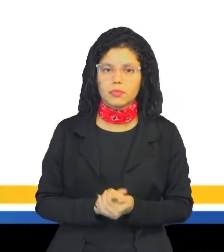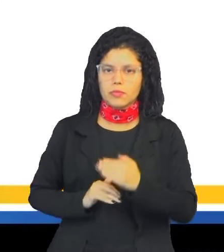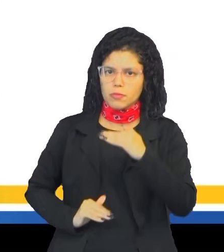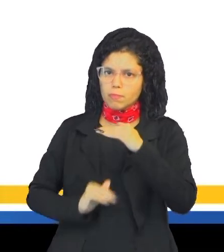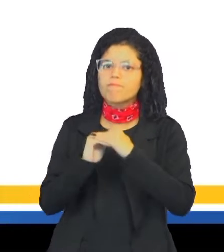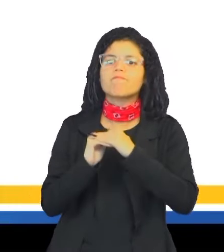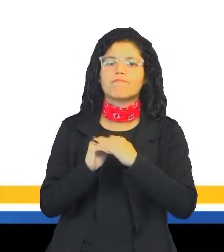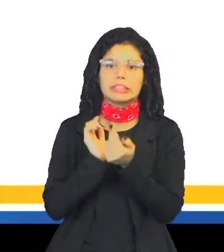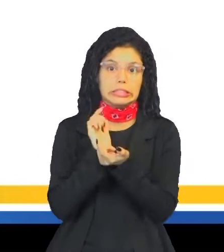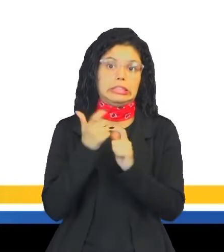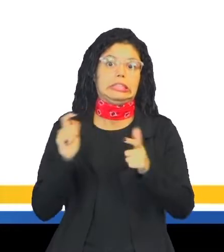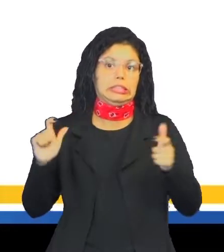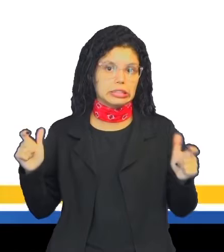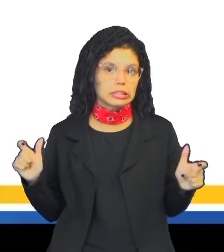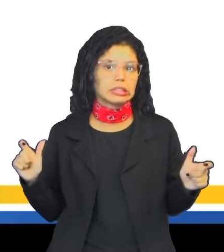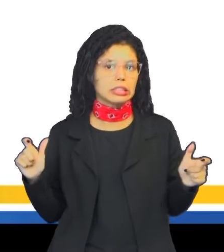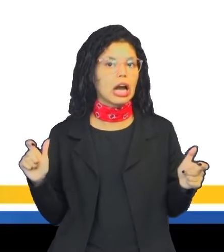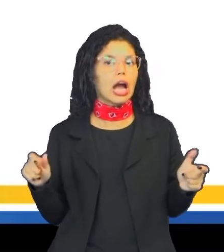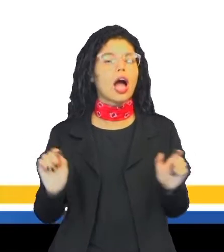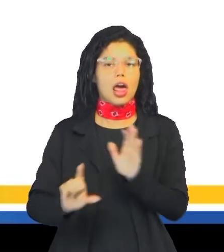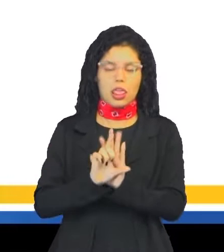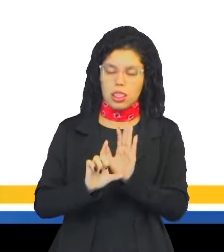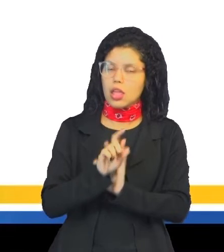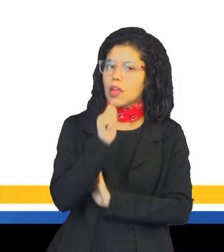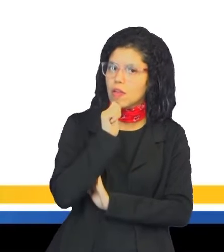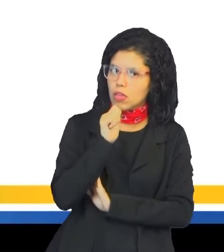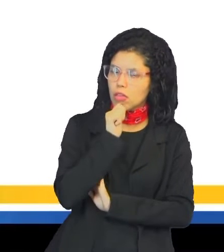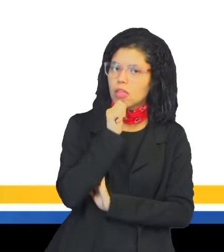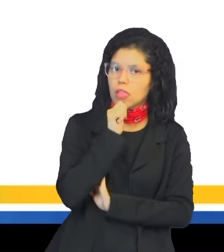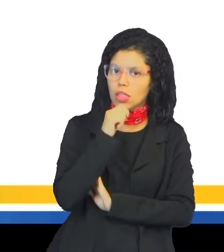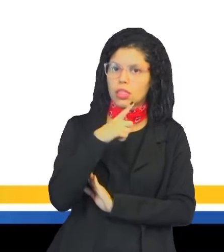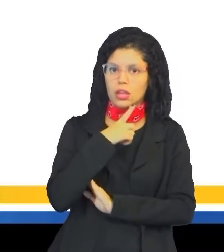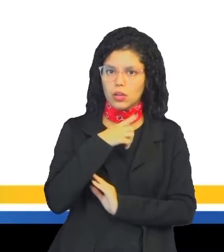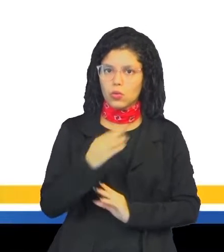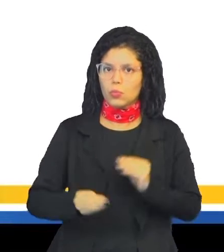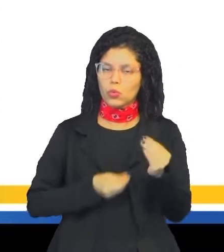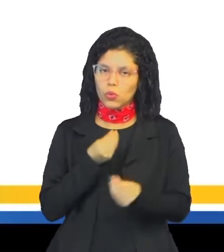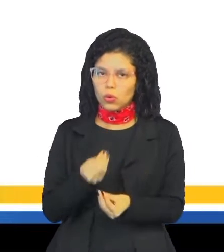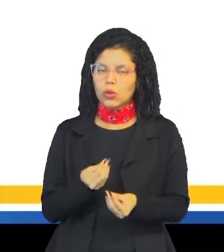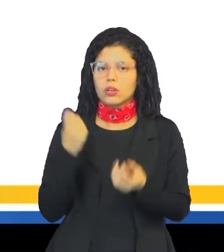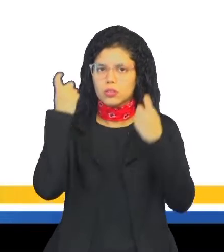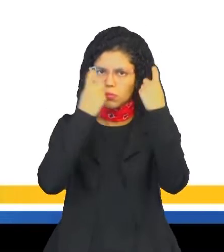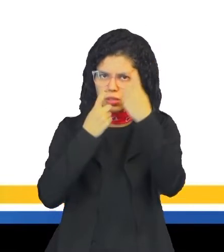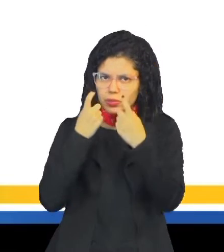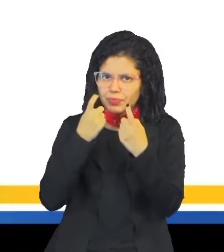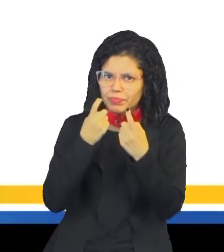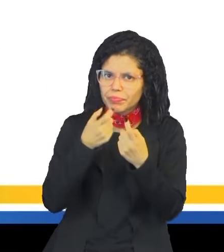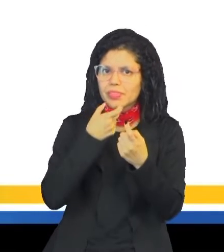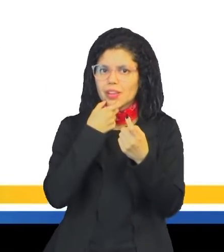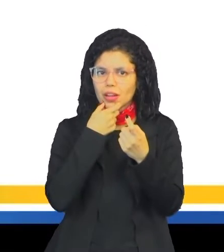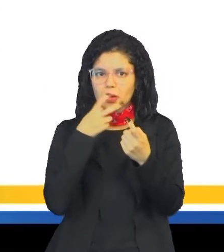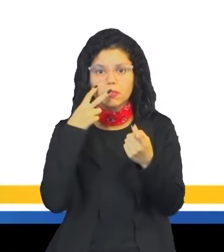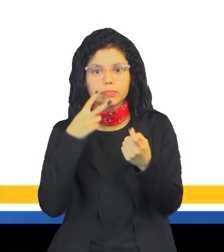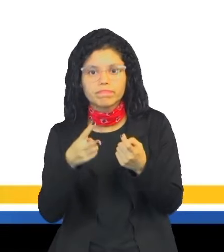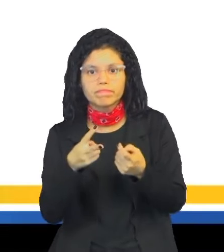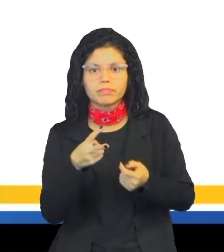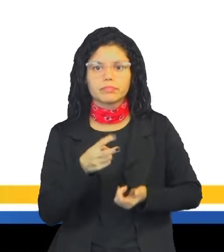pressão enorme, né? Essas leis, a gente inclusive tem aquela expressão, né, para inglês